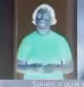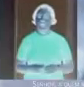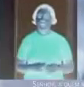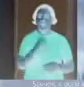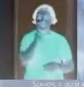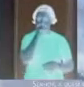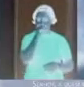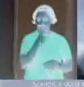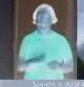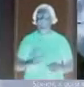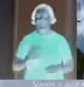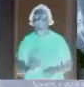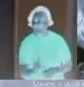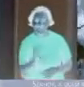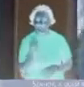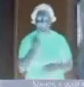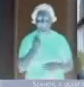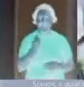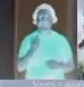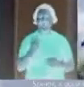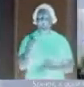é difícil.